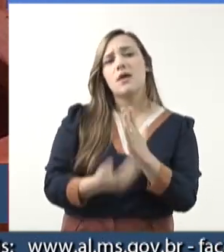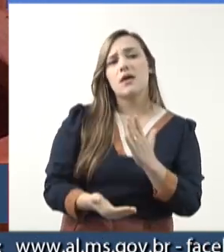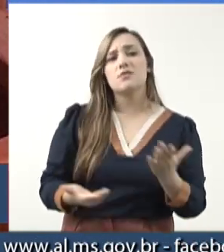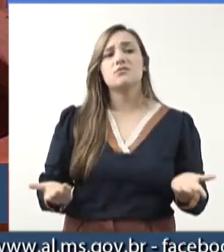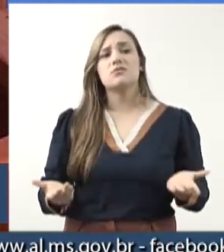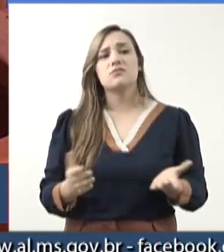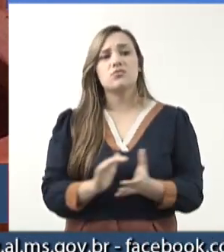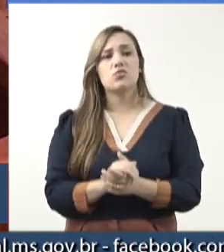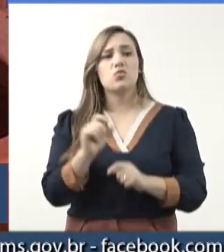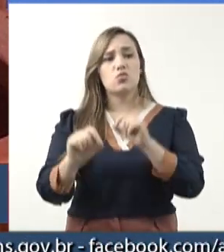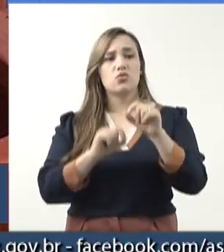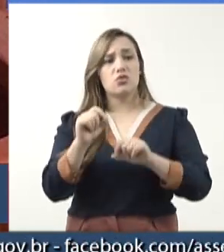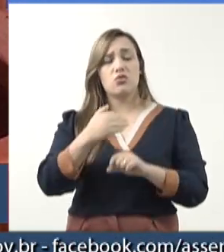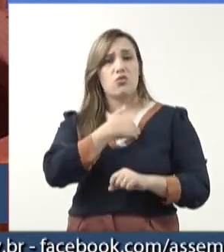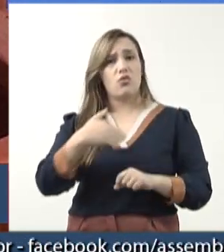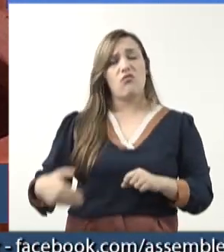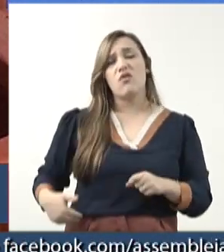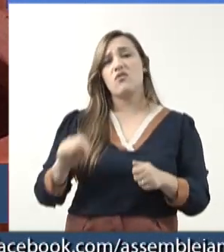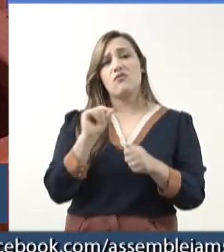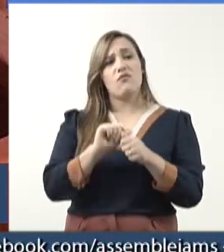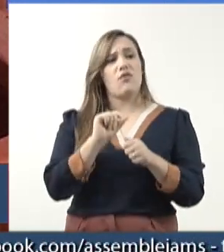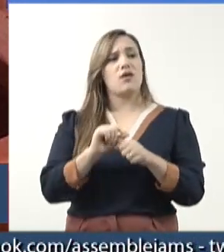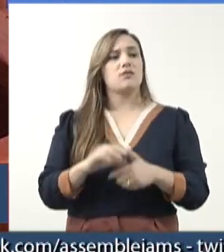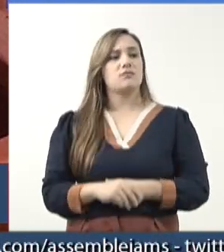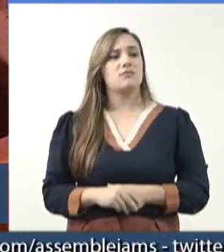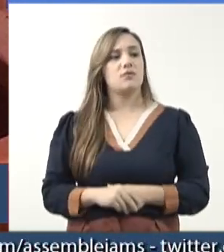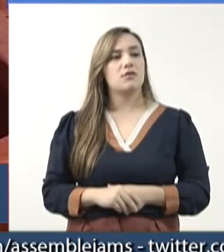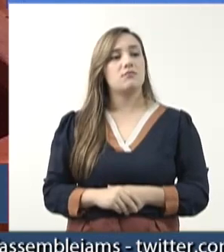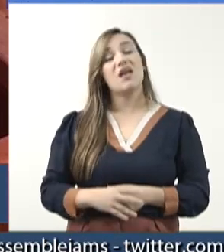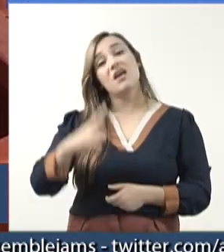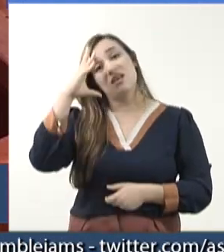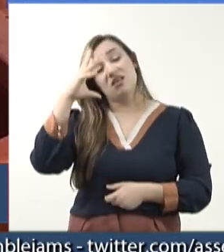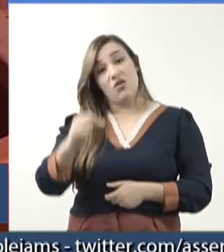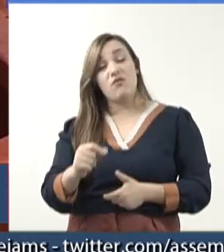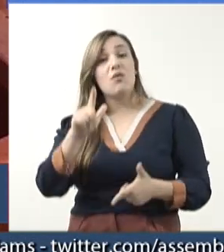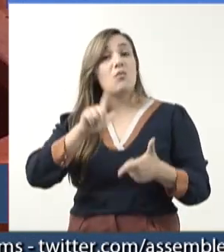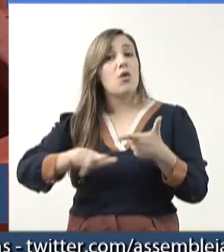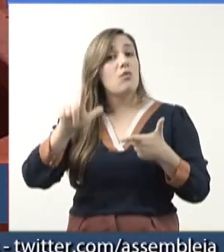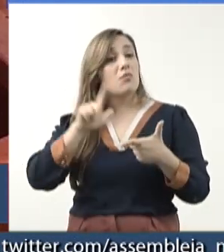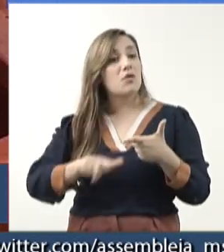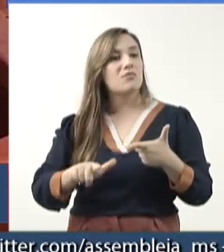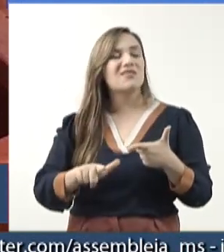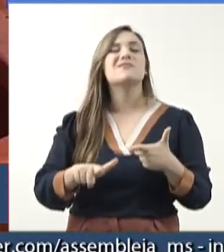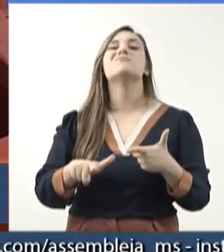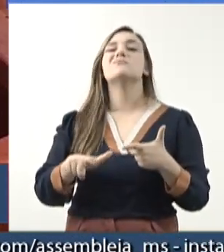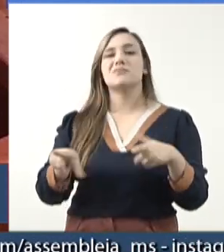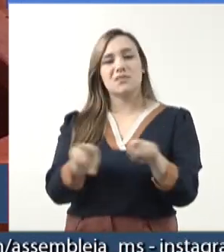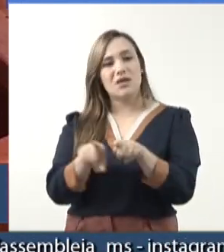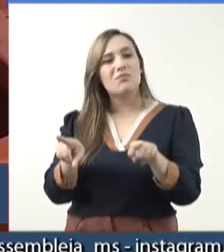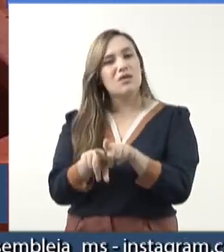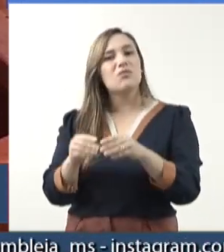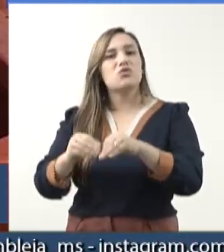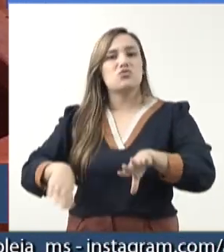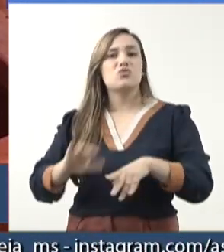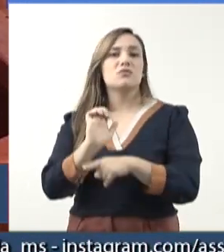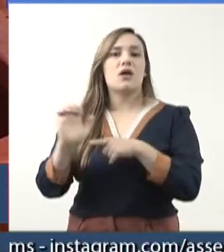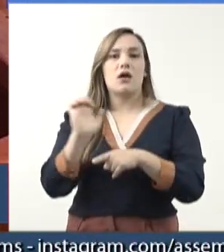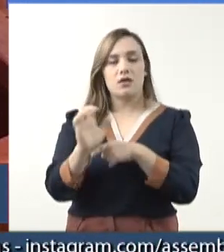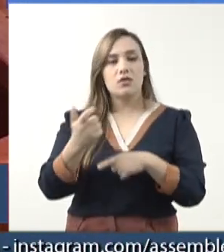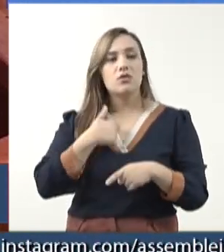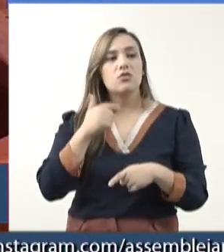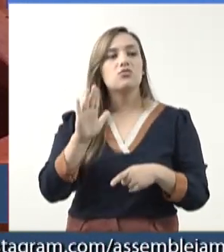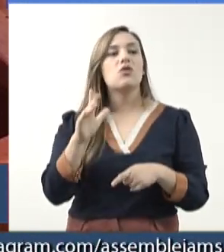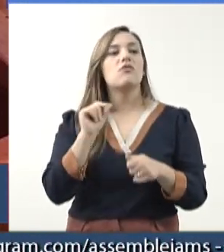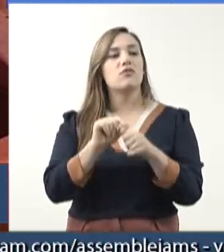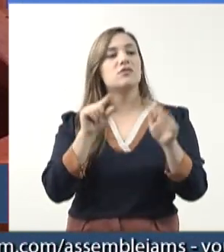E o que o governo está fazendo para resolver um problema que também onera o Estado? Já fiz essa